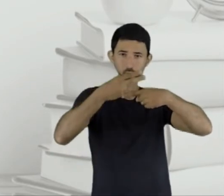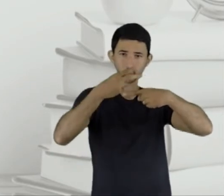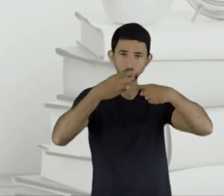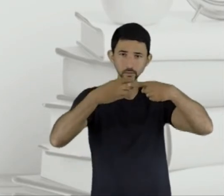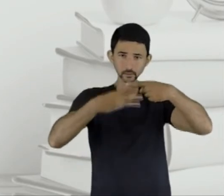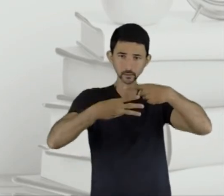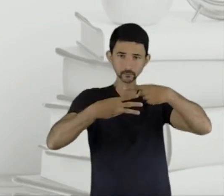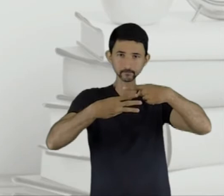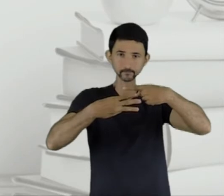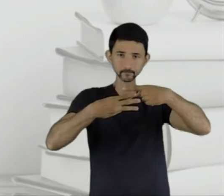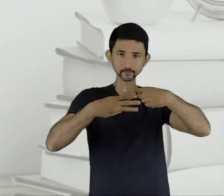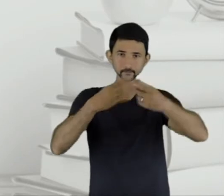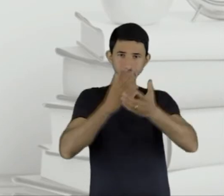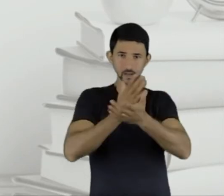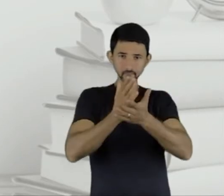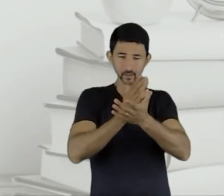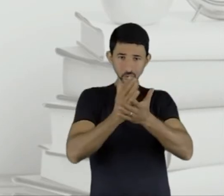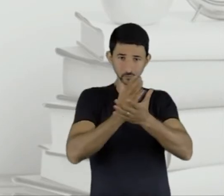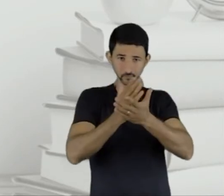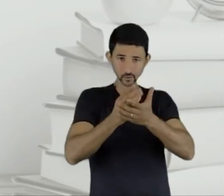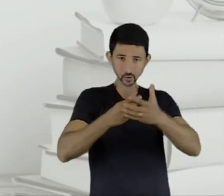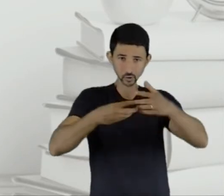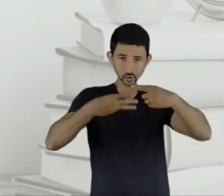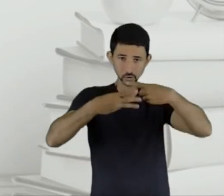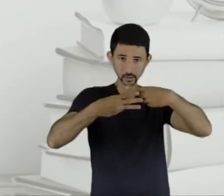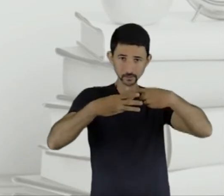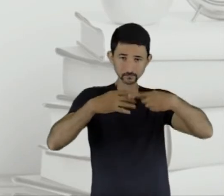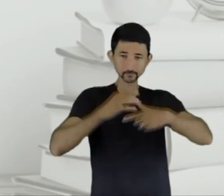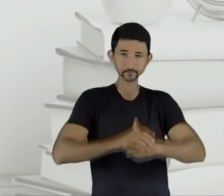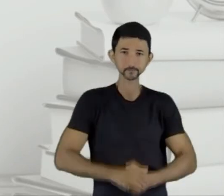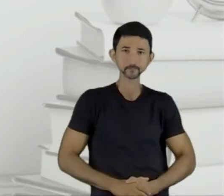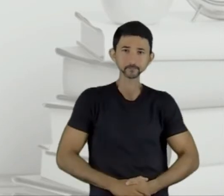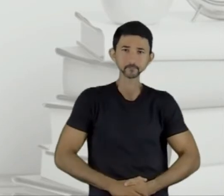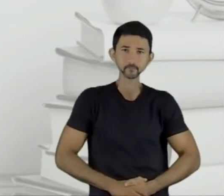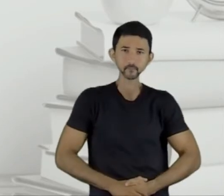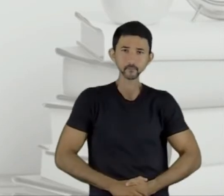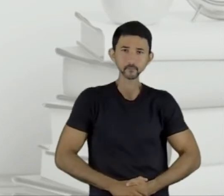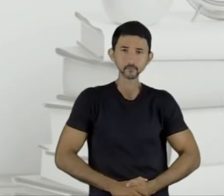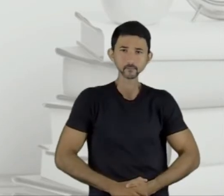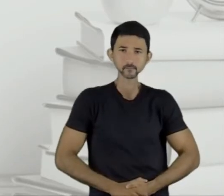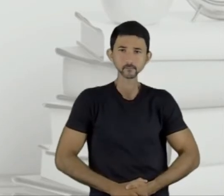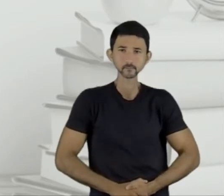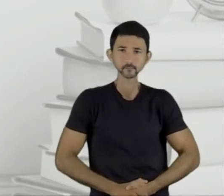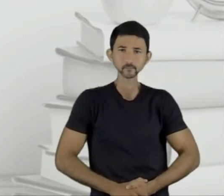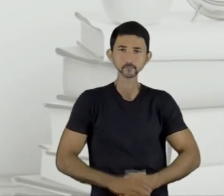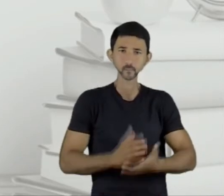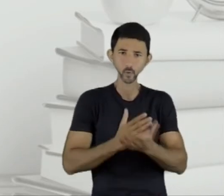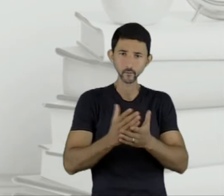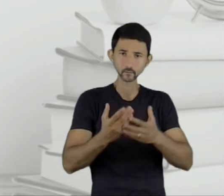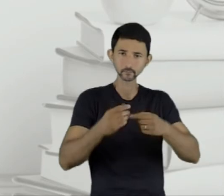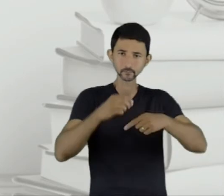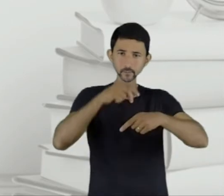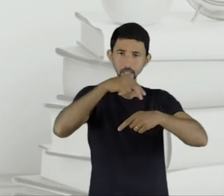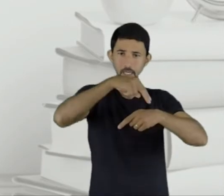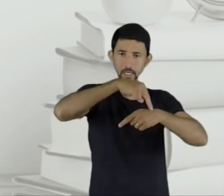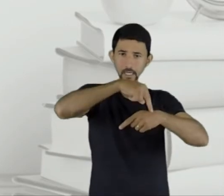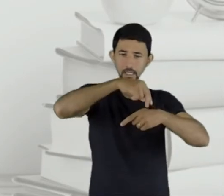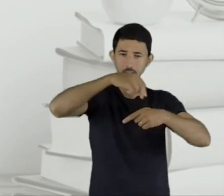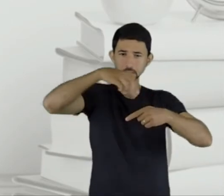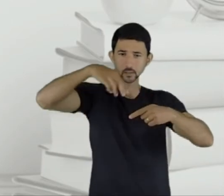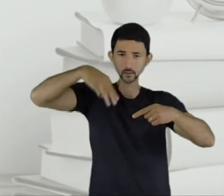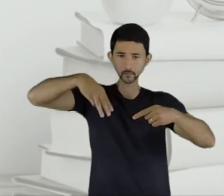e considerar 2 dessas partes. Esse 2 vem do numerador, a partir do ponto M, para a